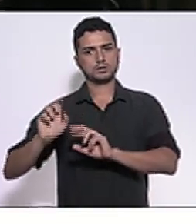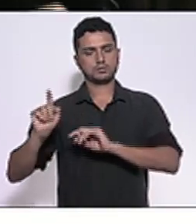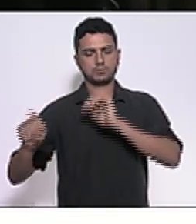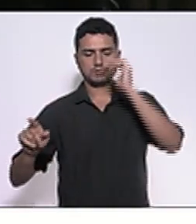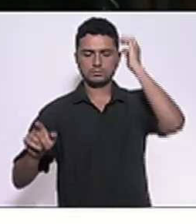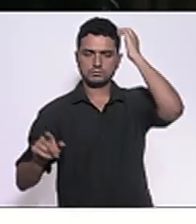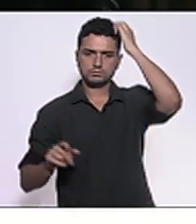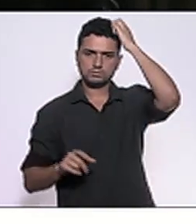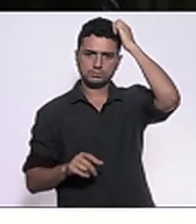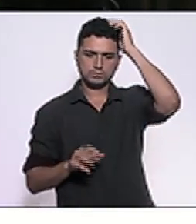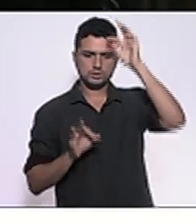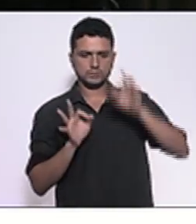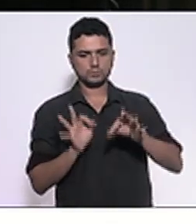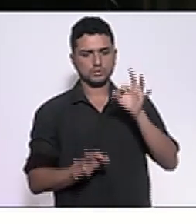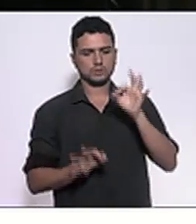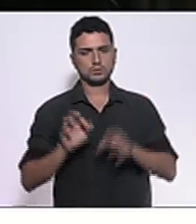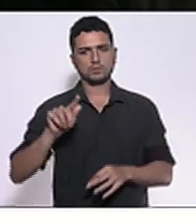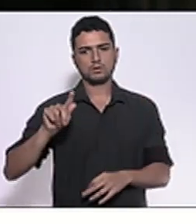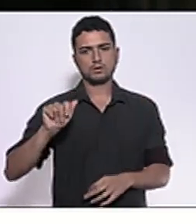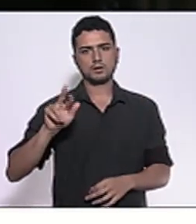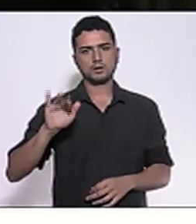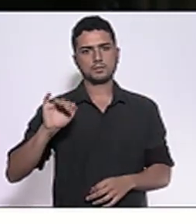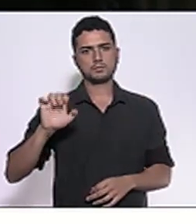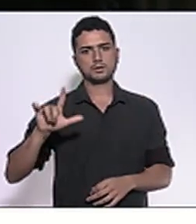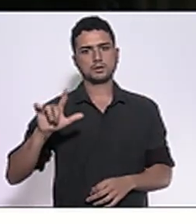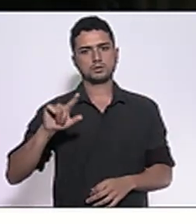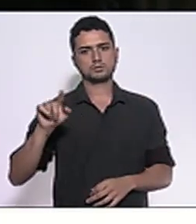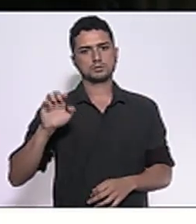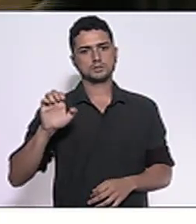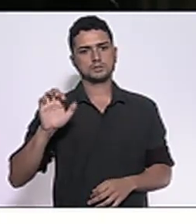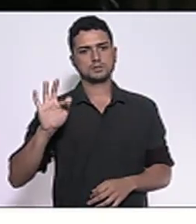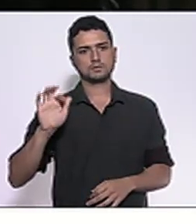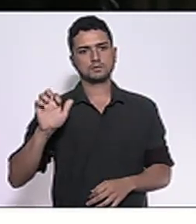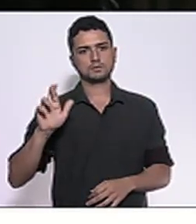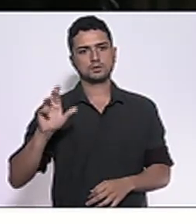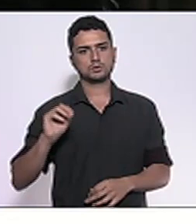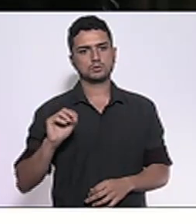O Gabriel Zéfiro é o responsável pelo fundo.